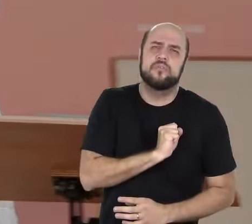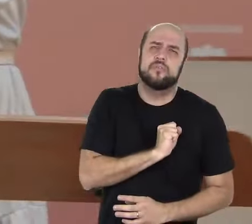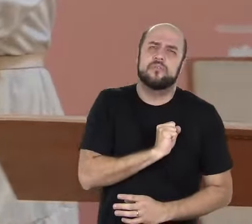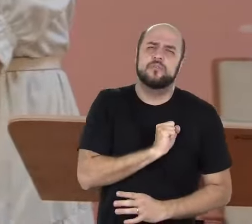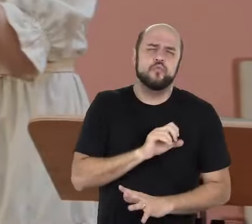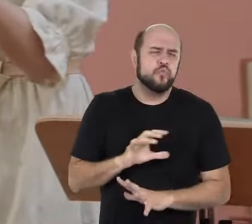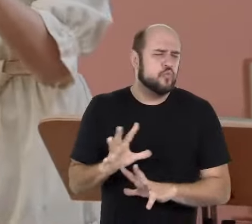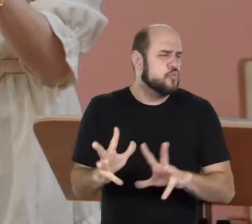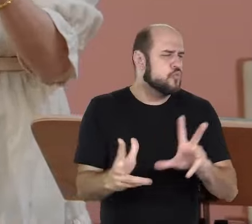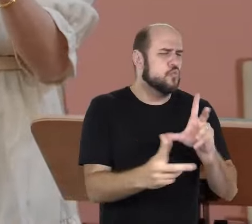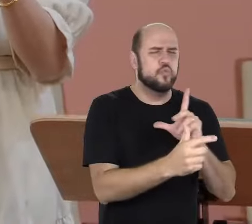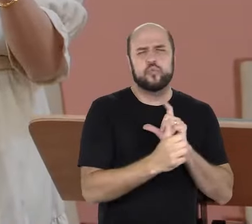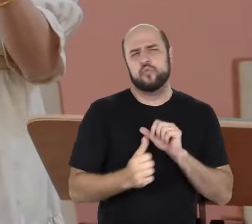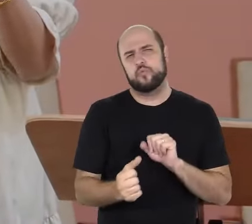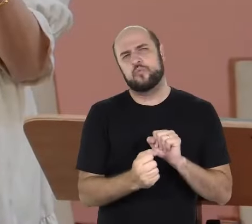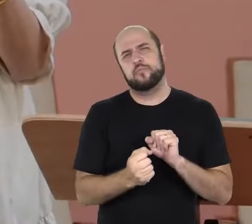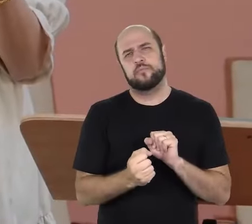tem tudo isso.